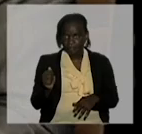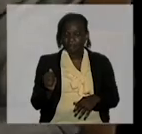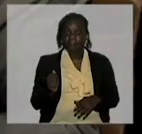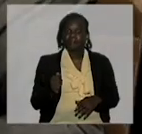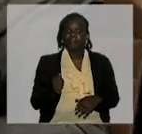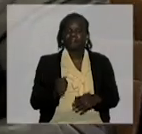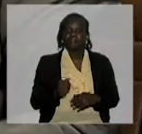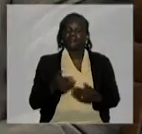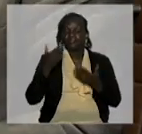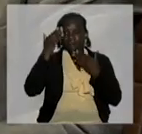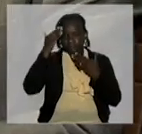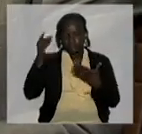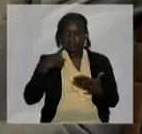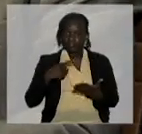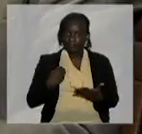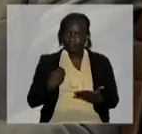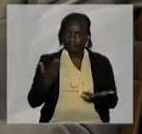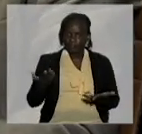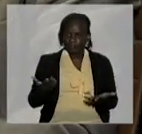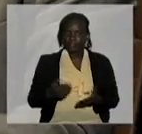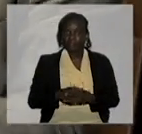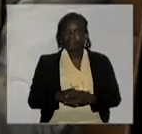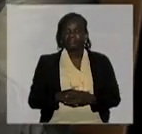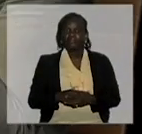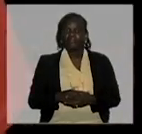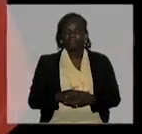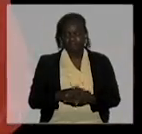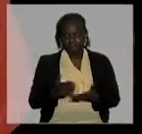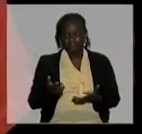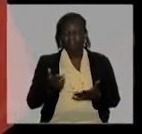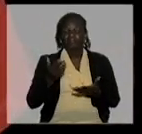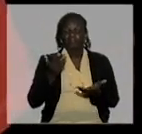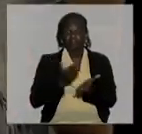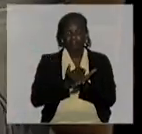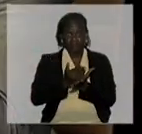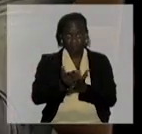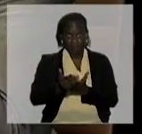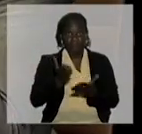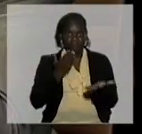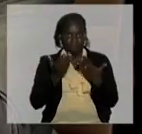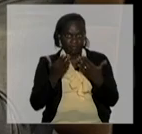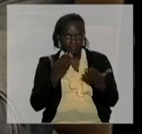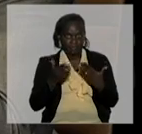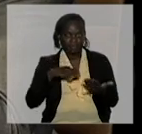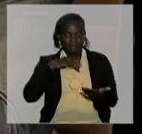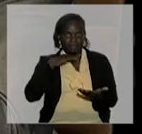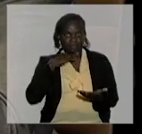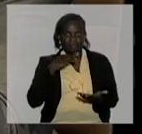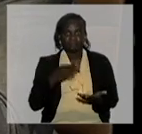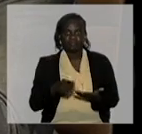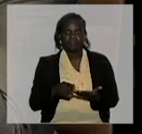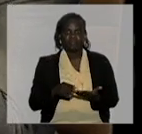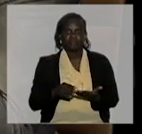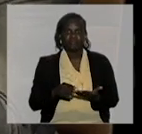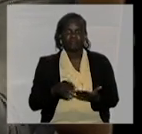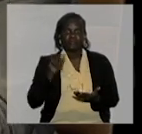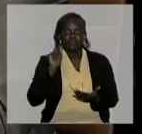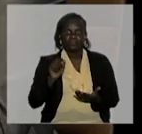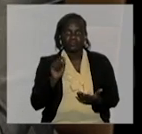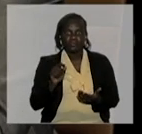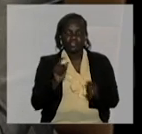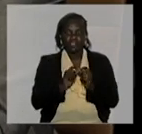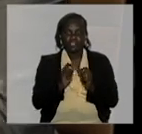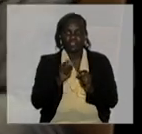Ierê, obrigado por ter vindo. Eu que Para a agradeço. gente começar esse papo,